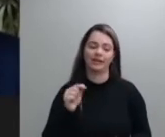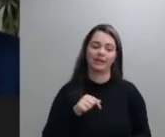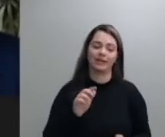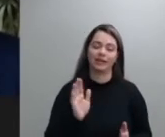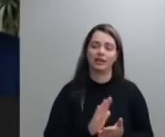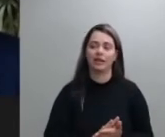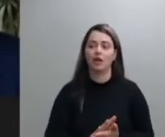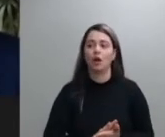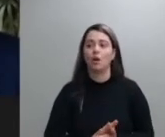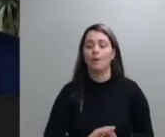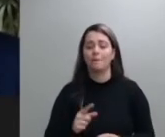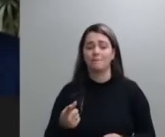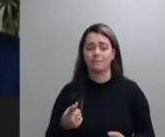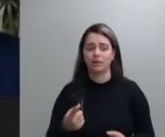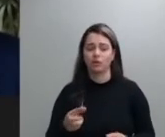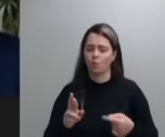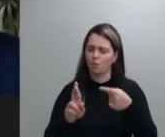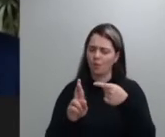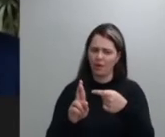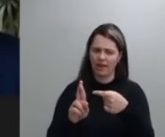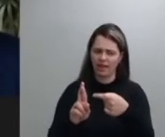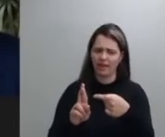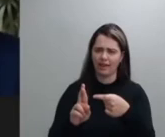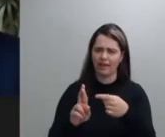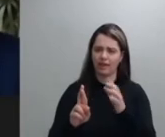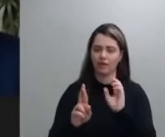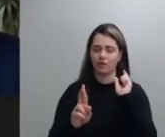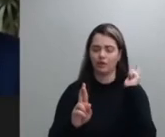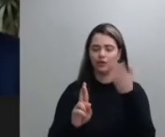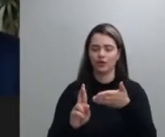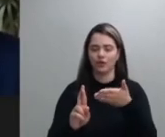réu preso não é réu preso não é disciplinar